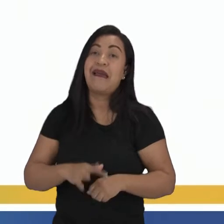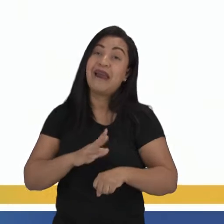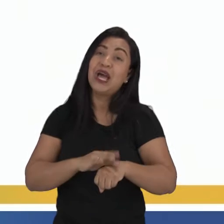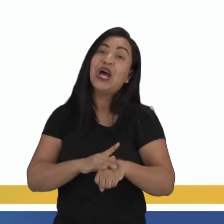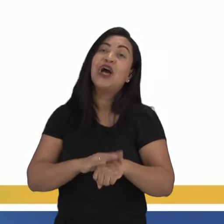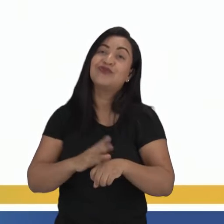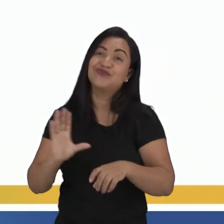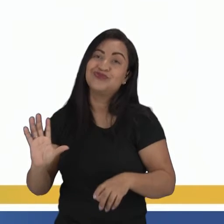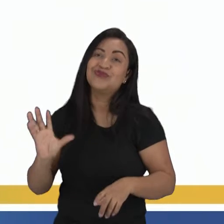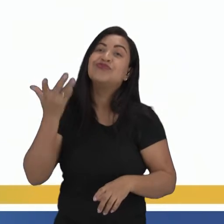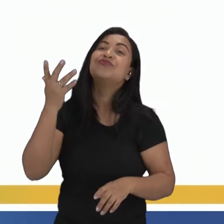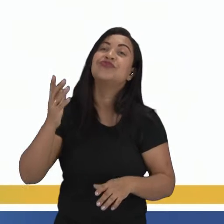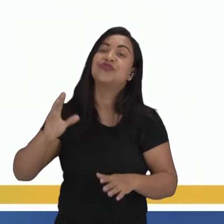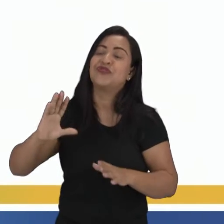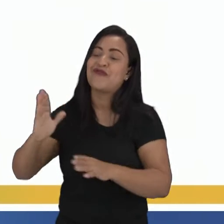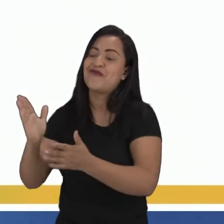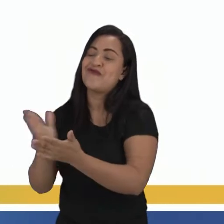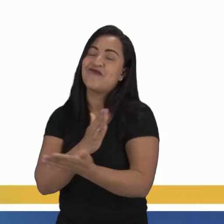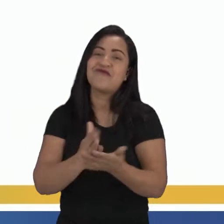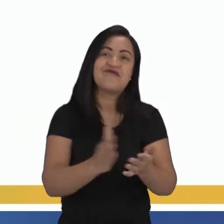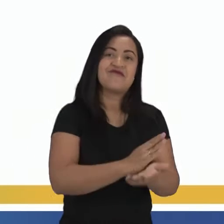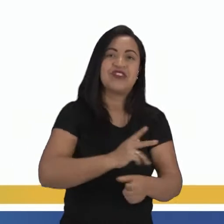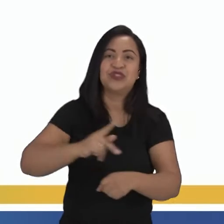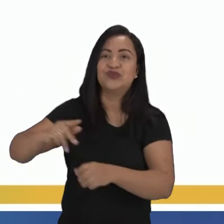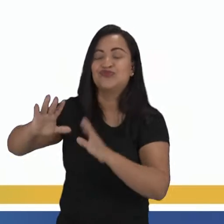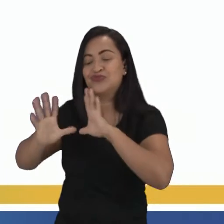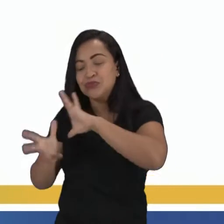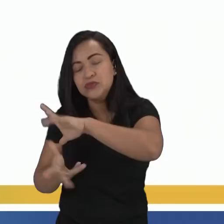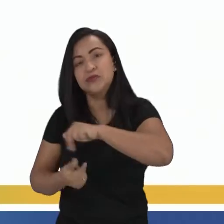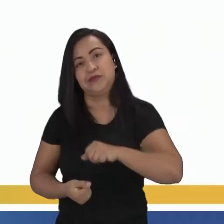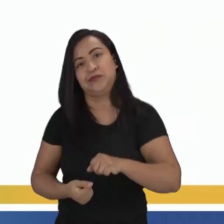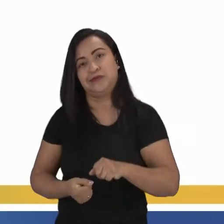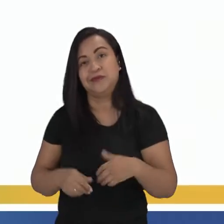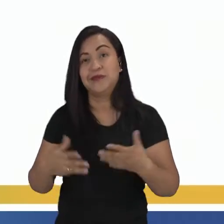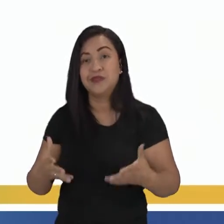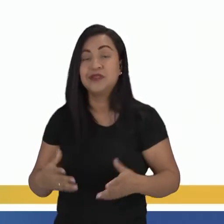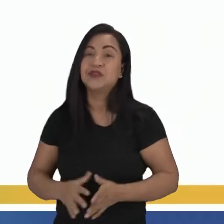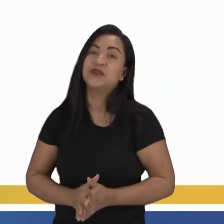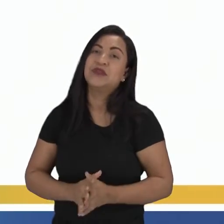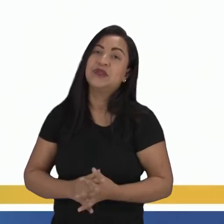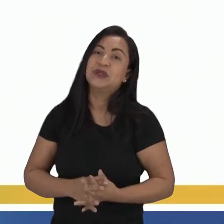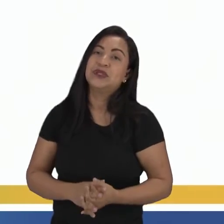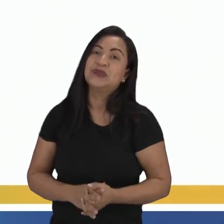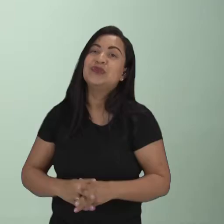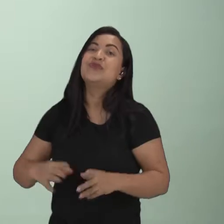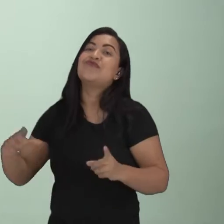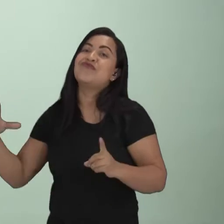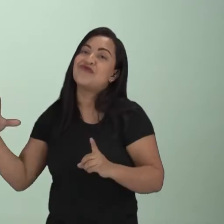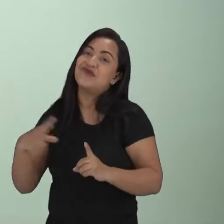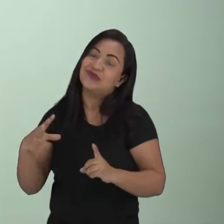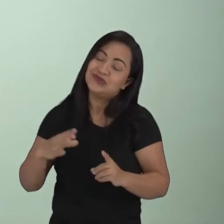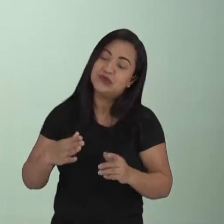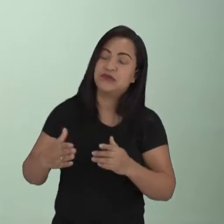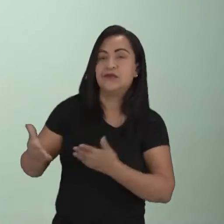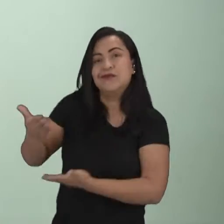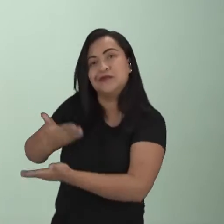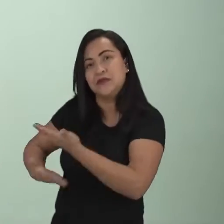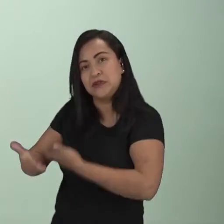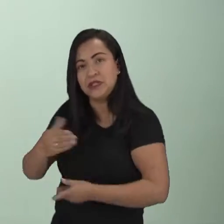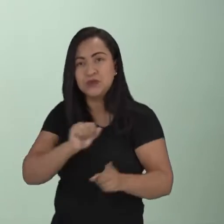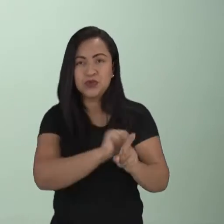mundo, então ela tem um caráter de pandemia, literalmente, e isso vai afetar diretamente a questões sociais de